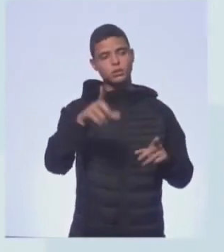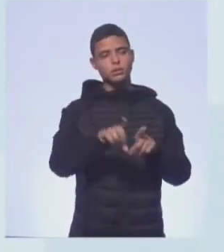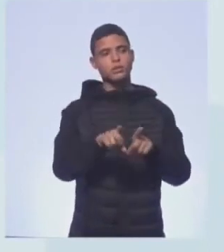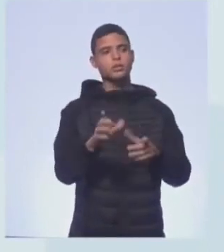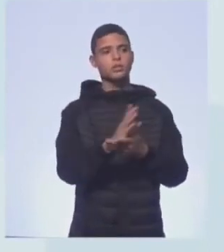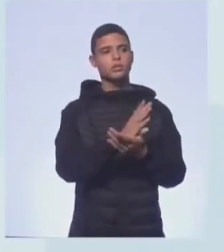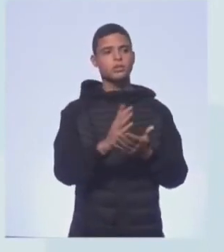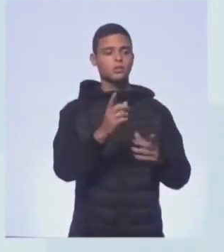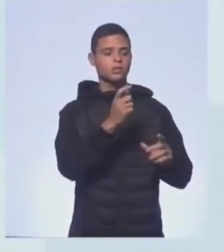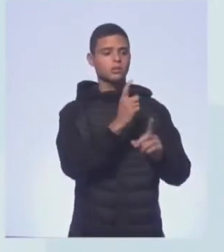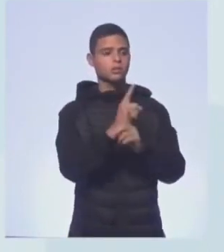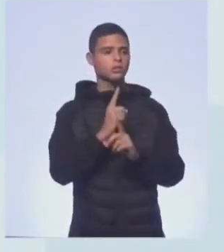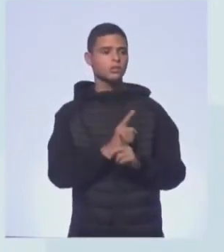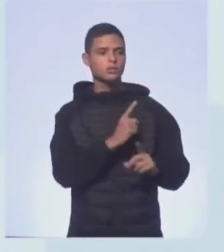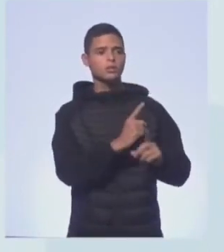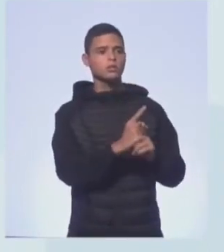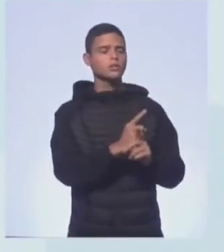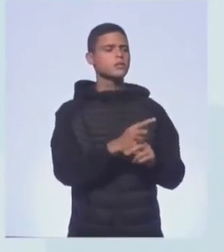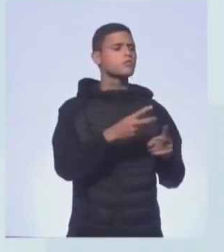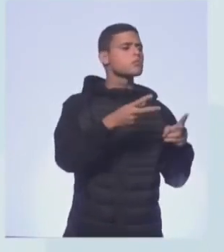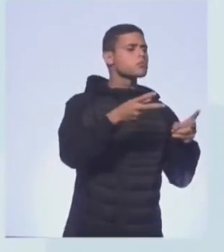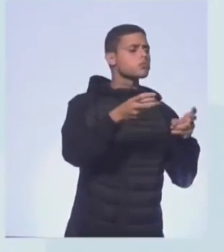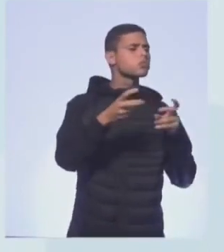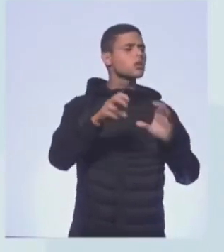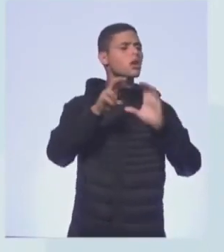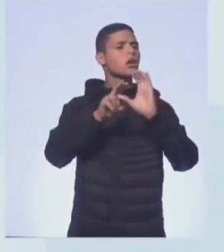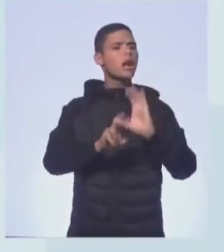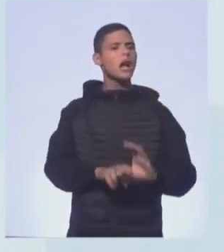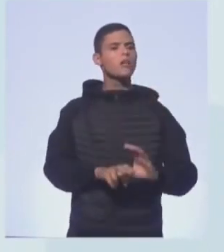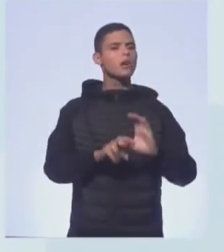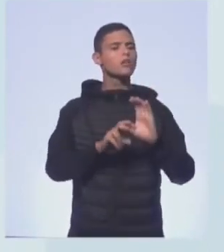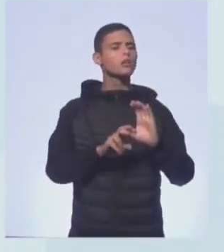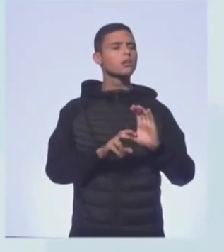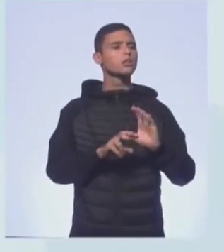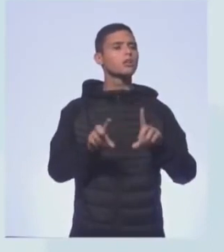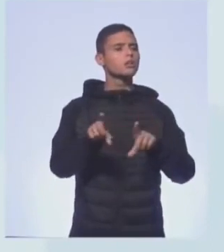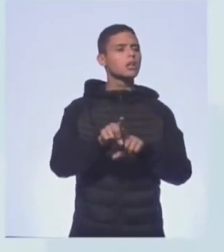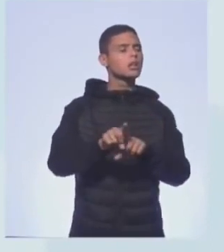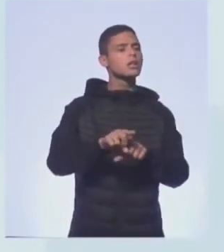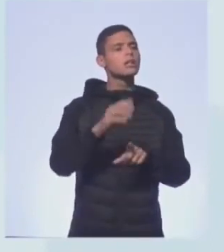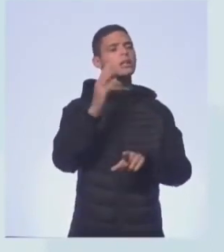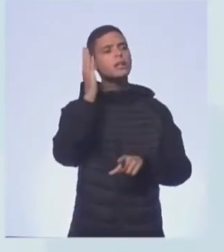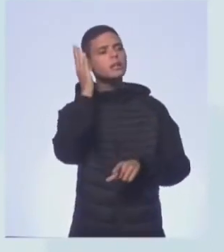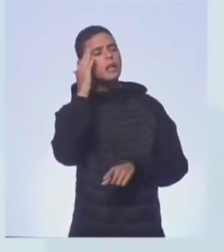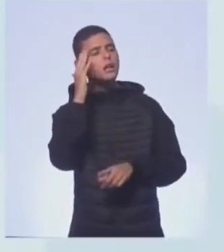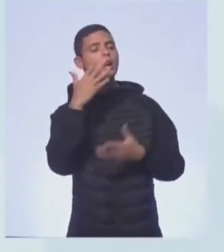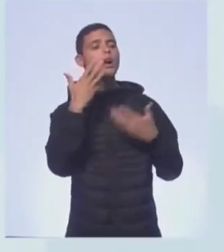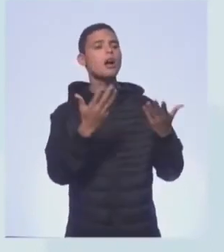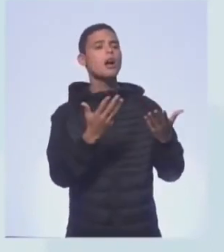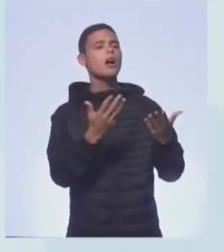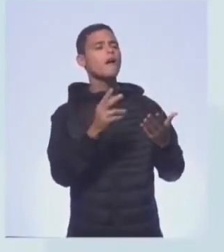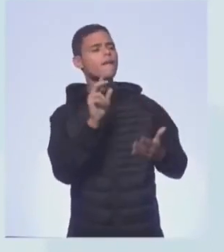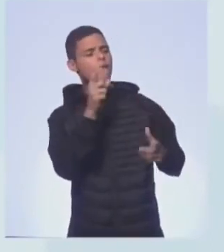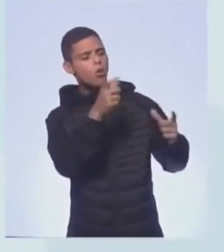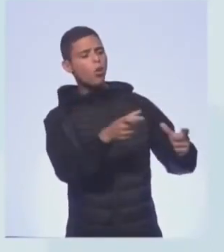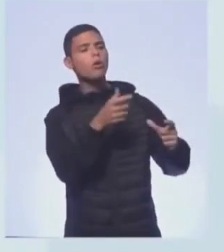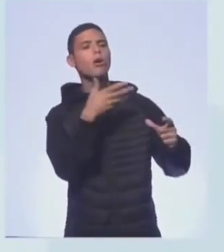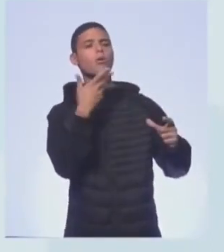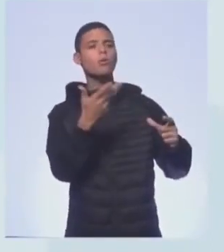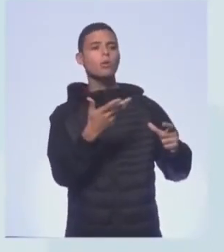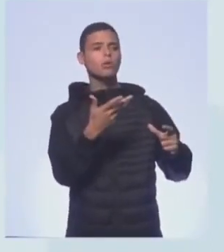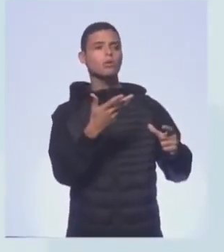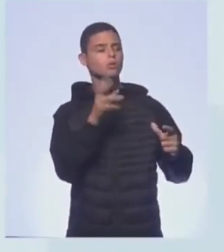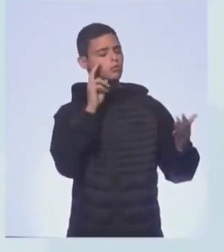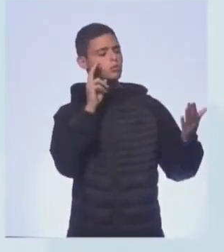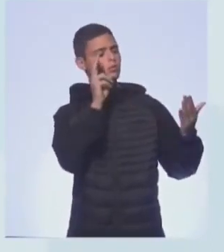os critérios. Primeiro, considerar a fonte, né? Então, considerar a fonte é saber de onde você está tirando isso, onde você leu, né? Então, eu